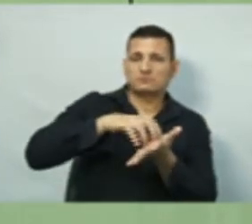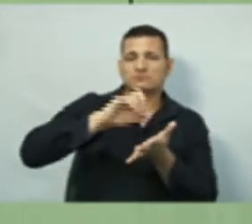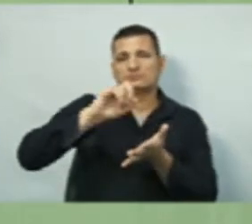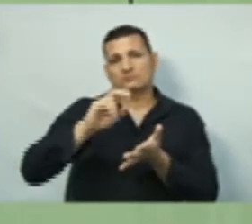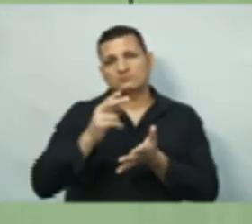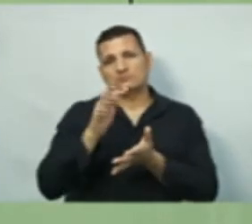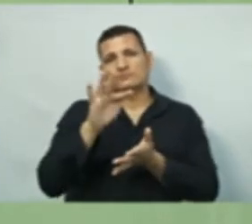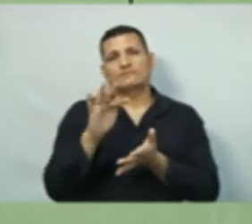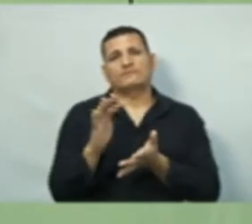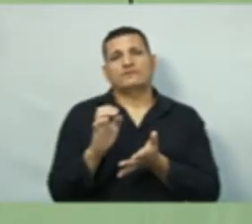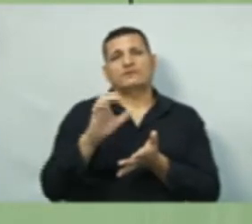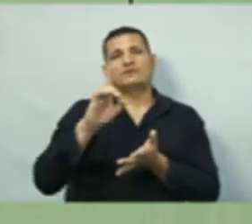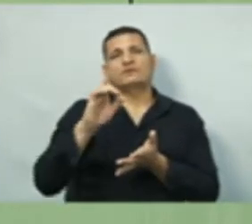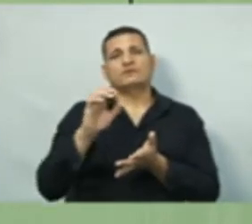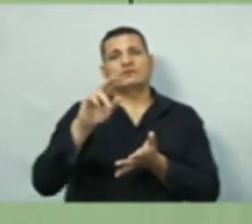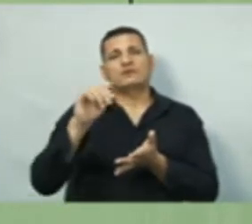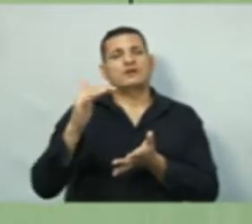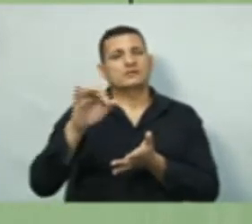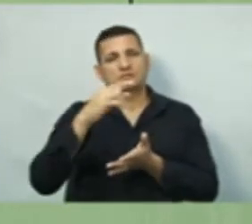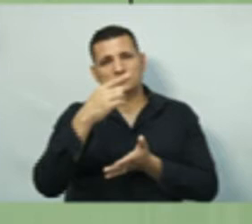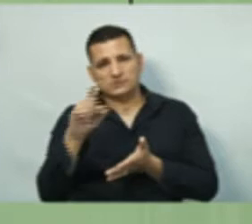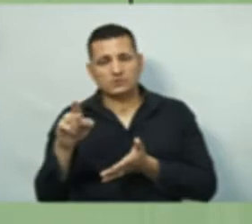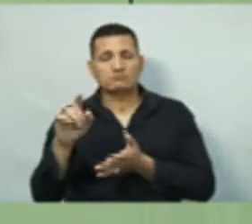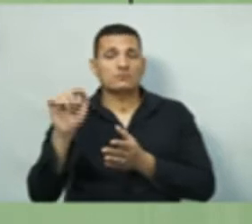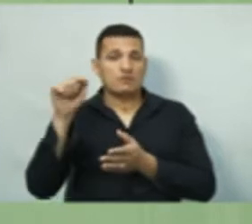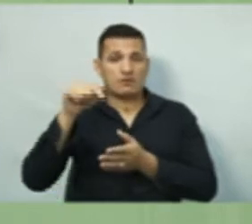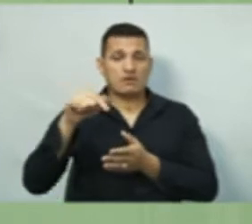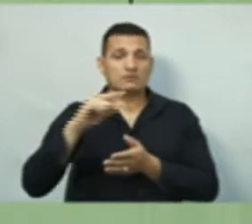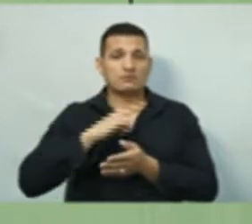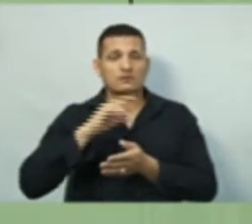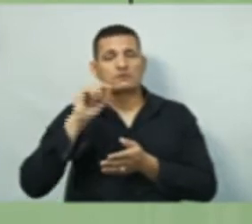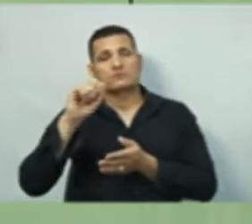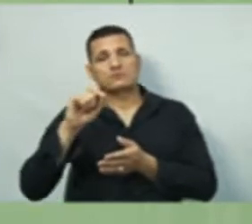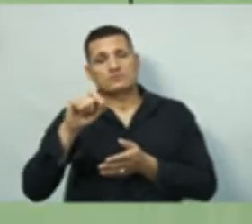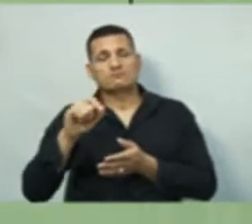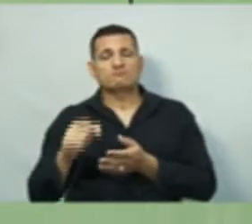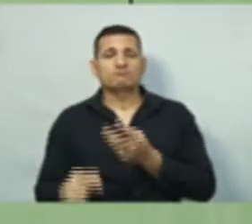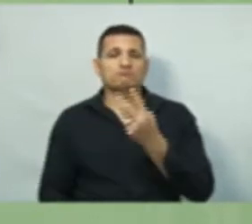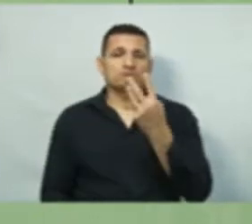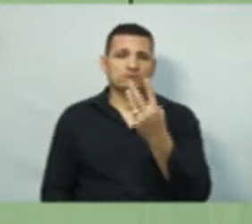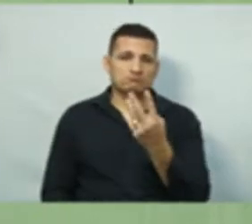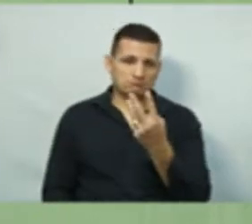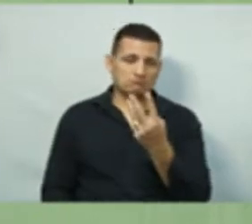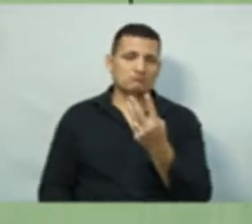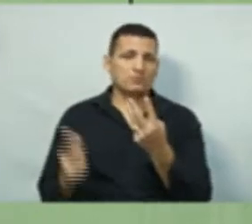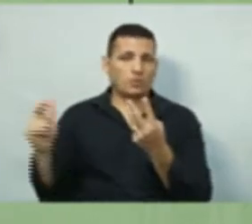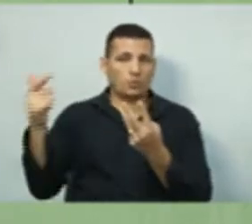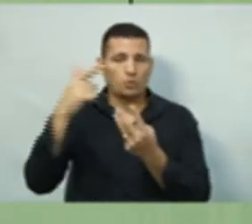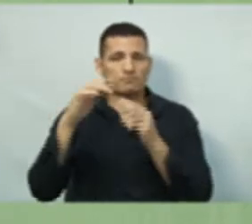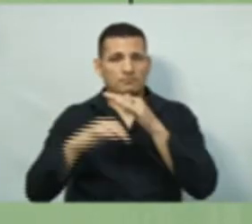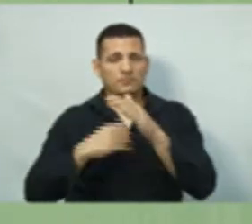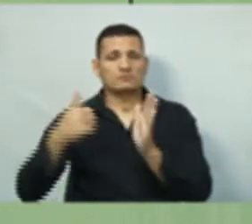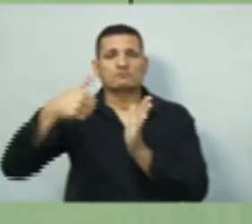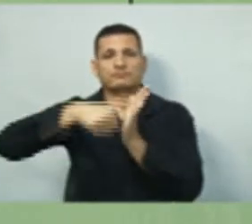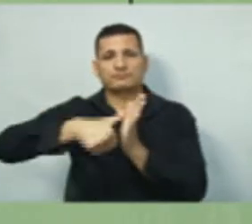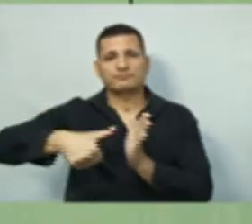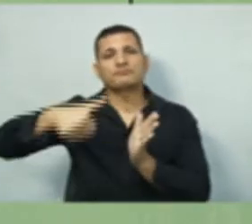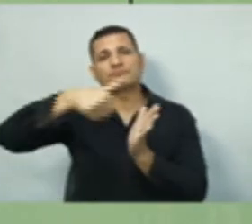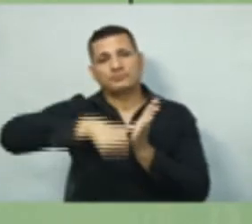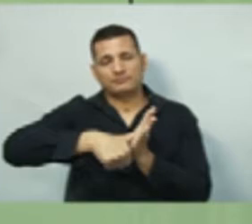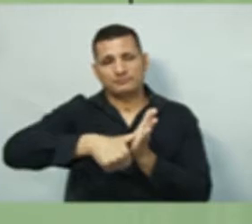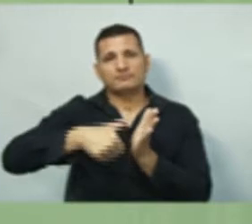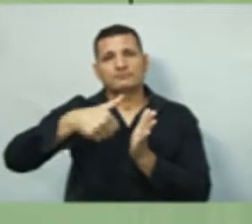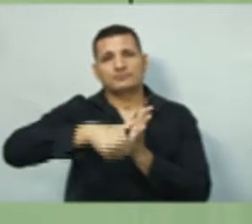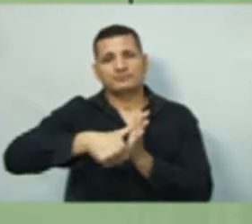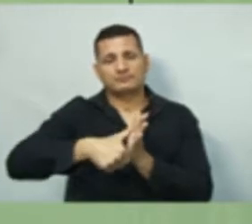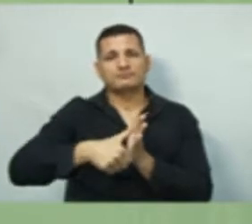cooperativas, e estas serão constituídas de no mínimo 3 singulares, podendo excepcionalmente admitir